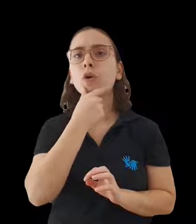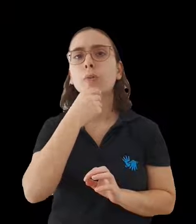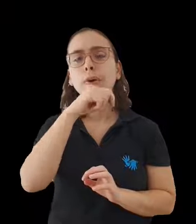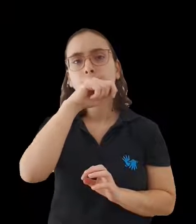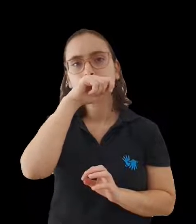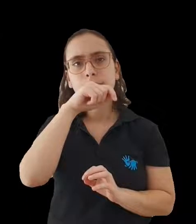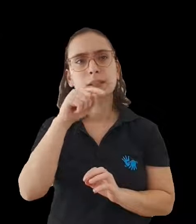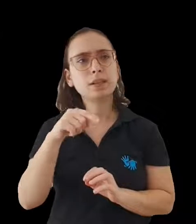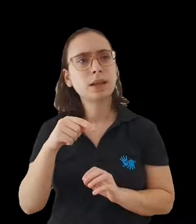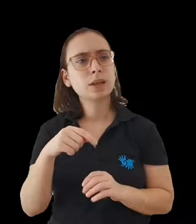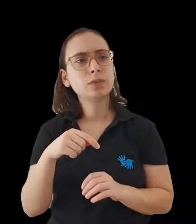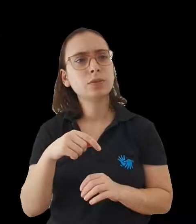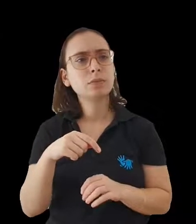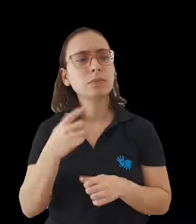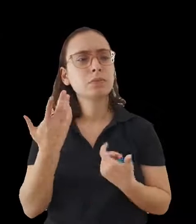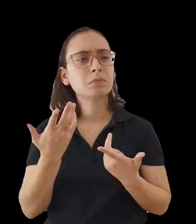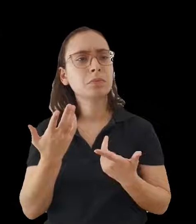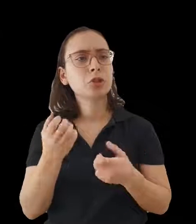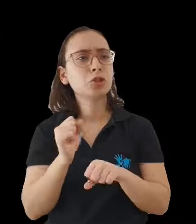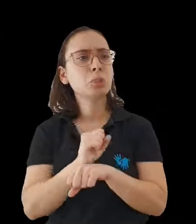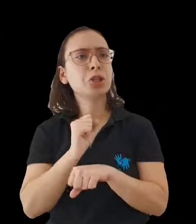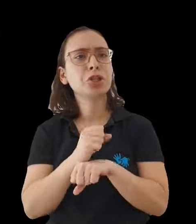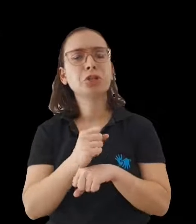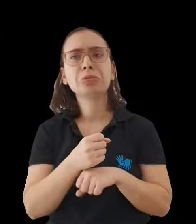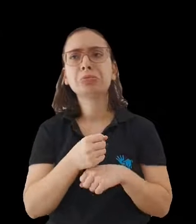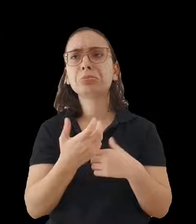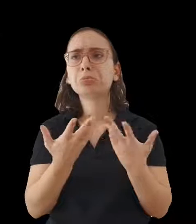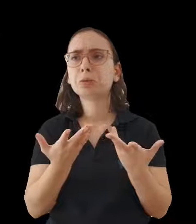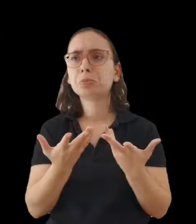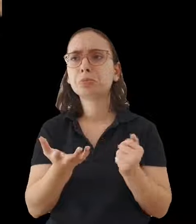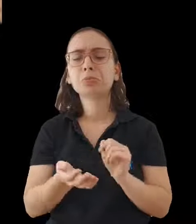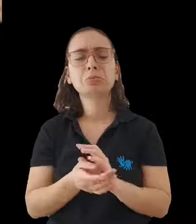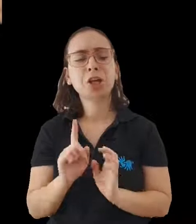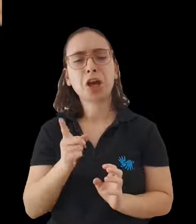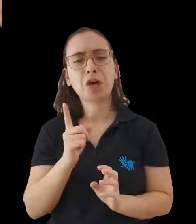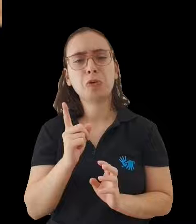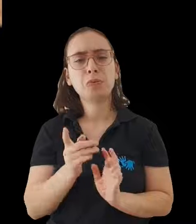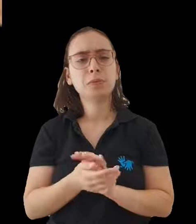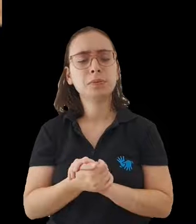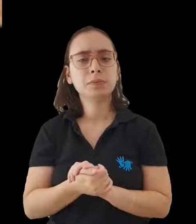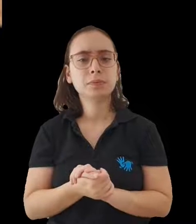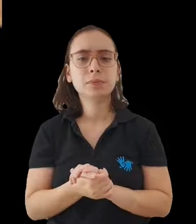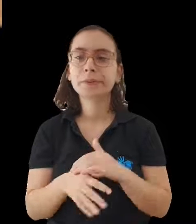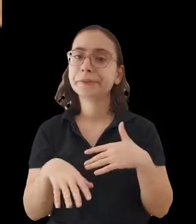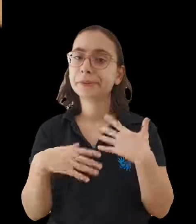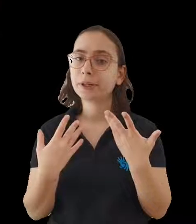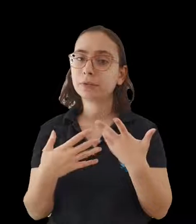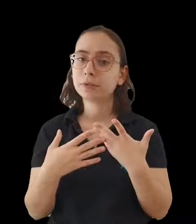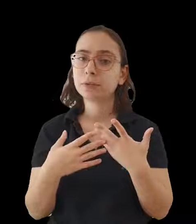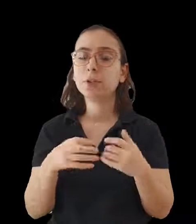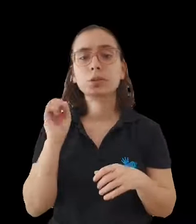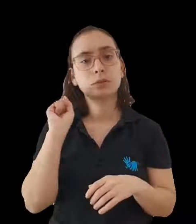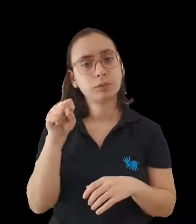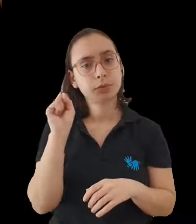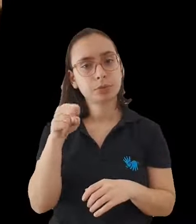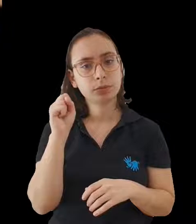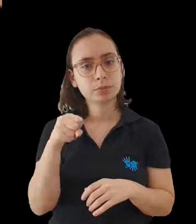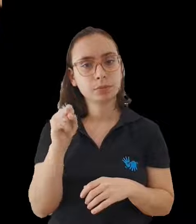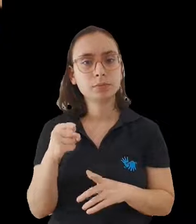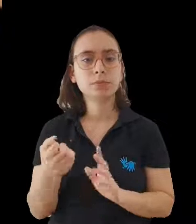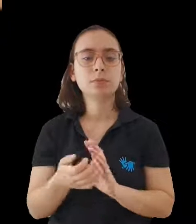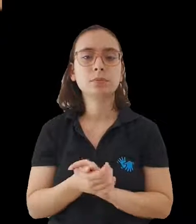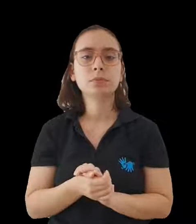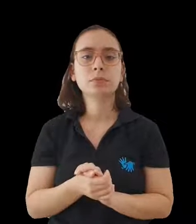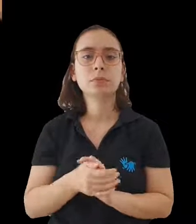A princesa, não, não, não. Ah, mas então, tem alguém batendo. E aí o soldado